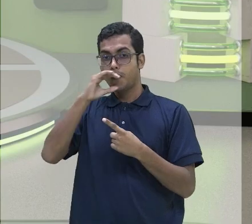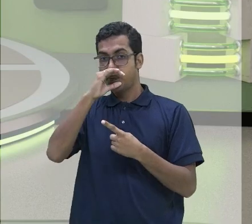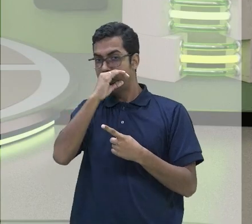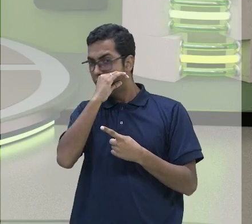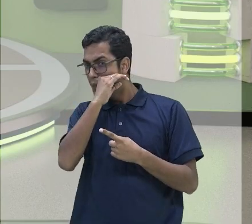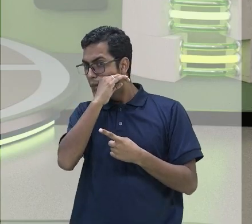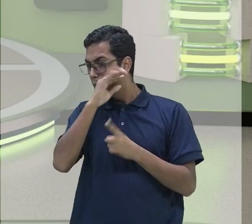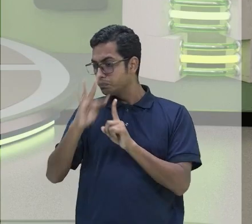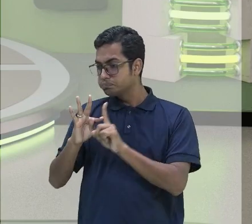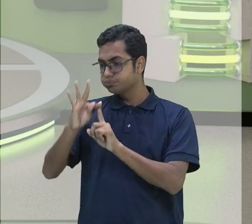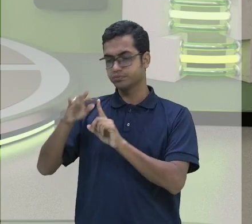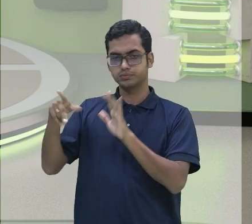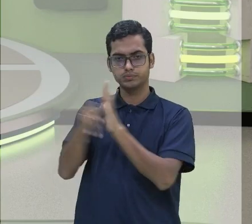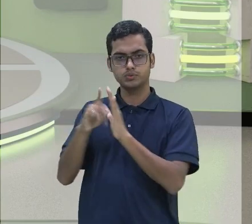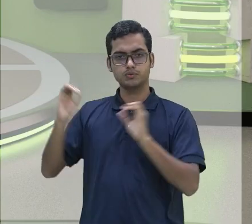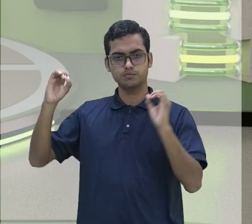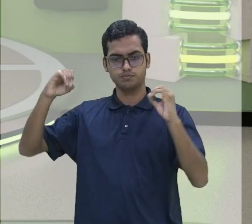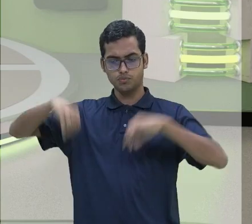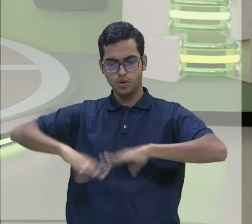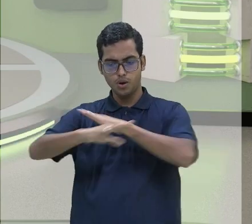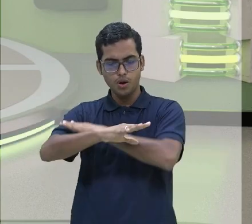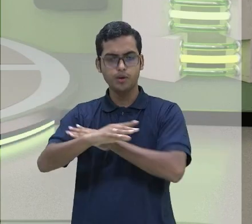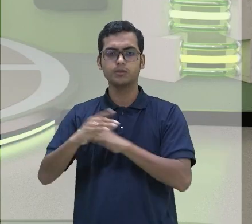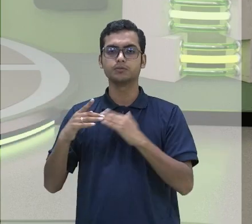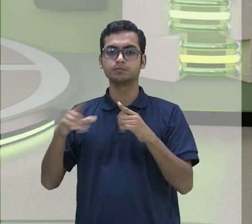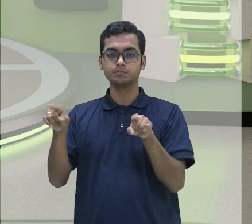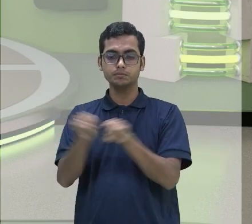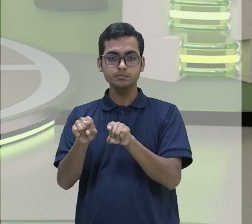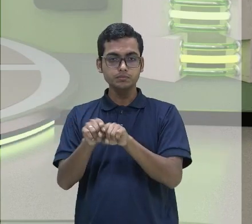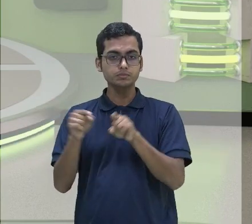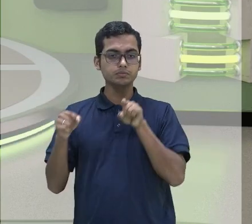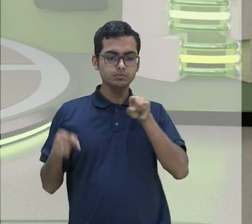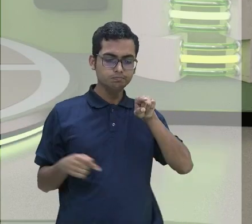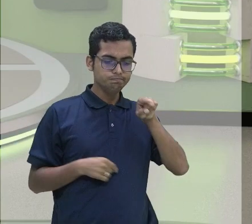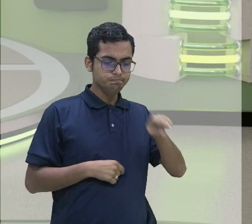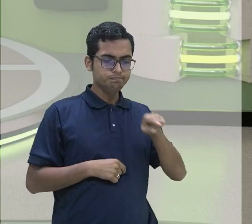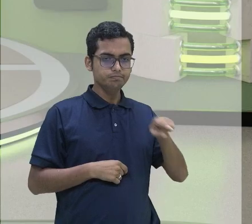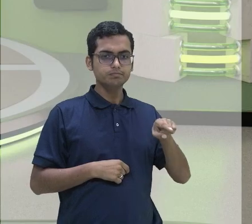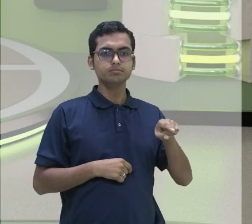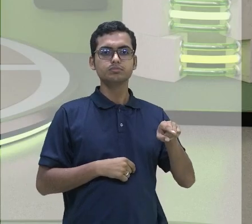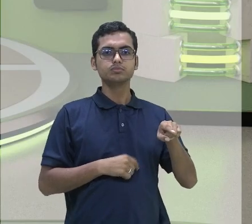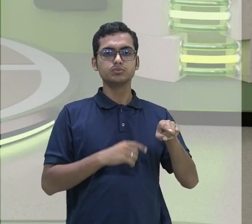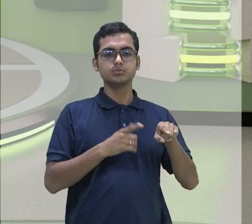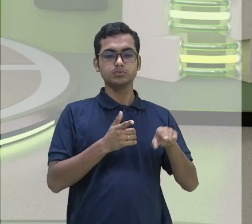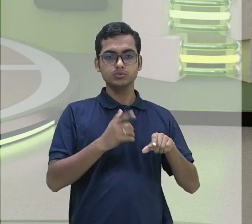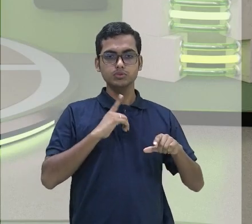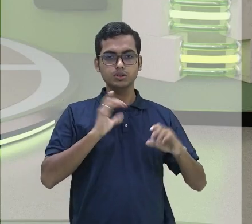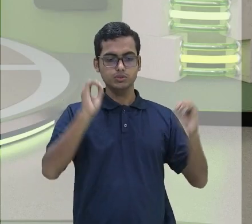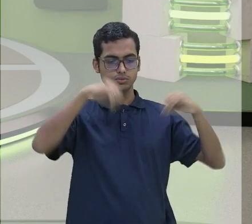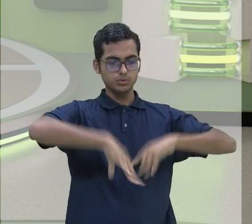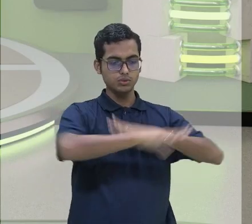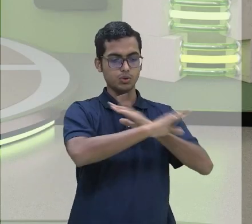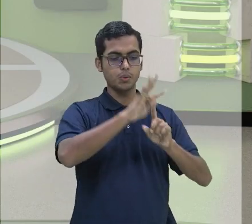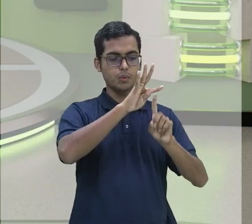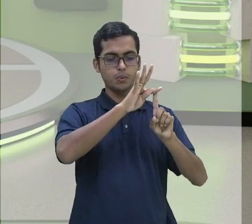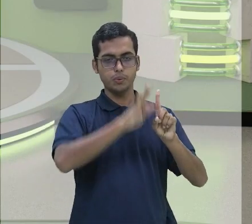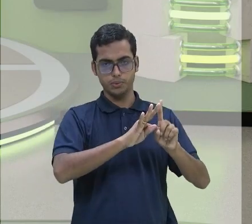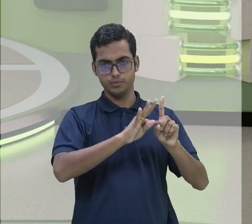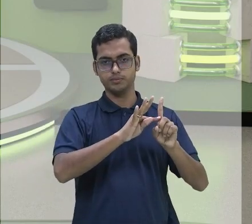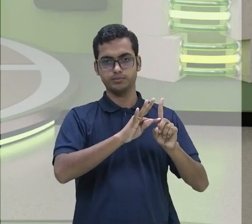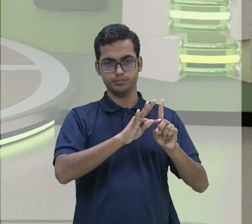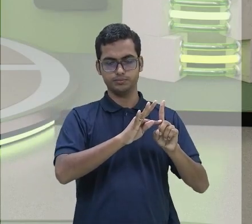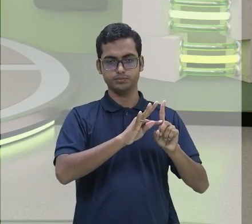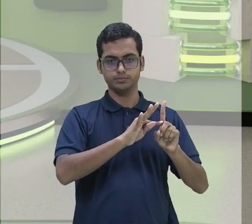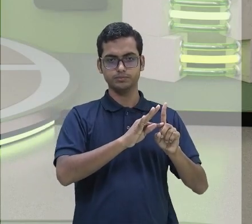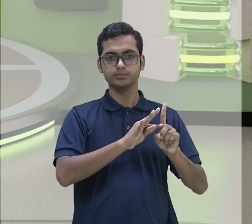das águas do Oceano do Pacífico, a Laninha vai ser o quê? Um resfriamento anormal também